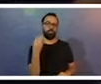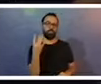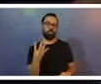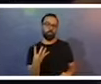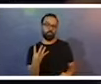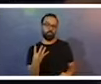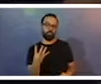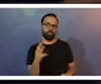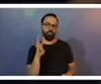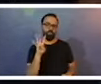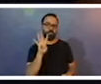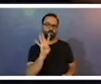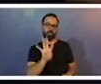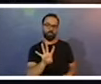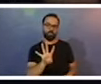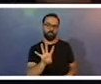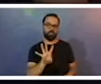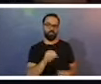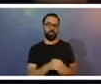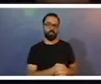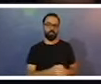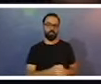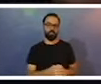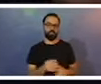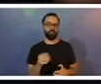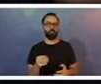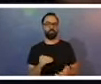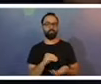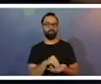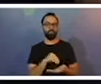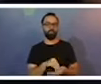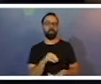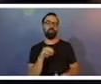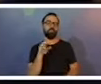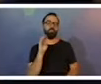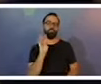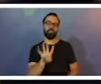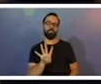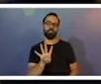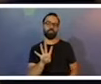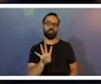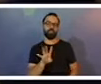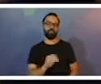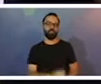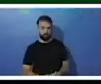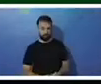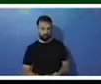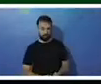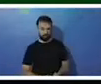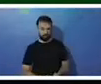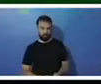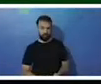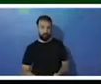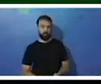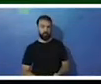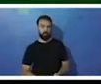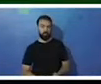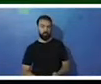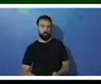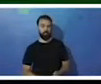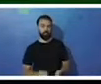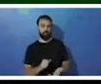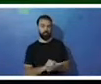59, 60. Ou seja, e sobram 4 unidades. Agora, na